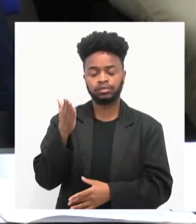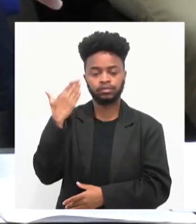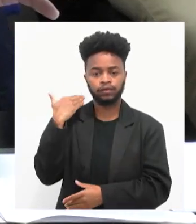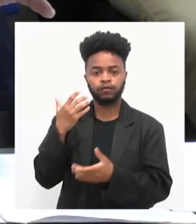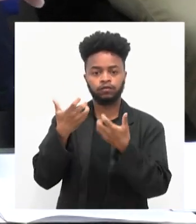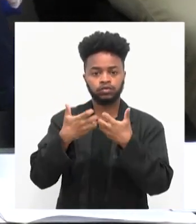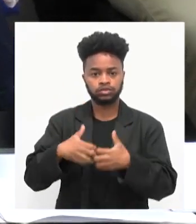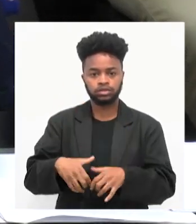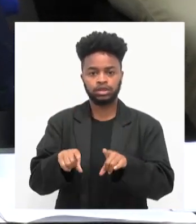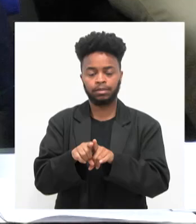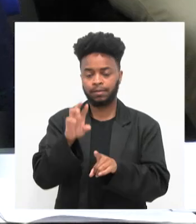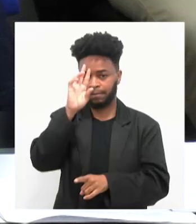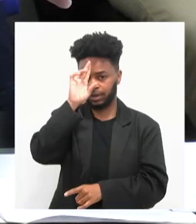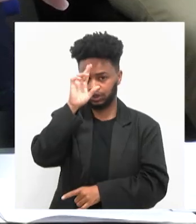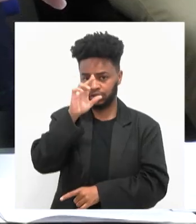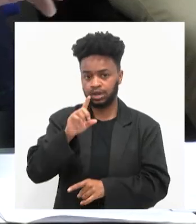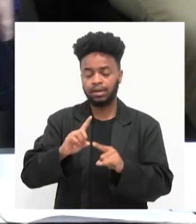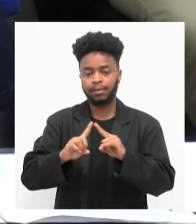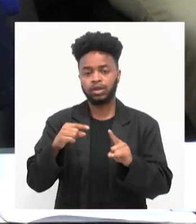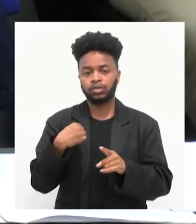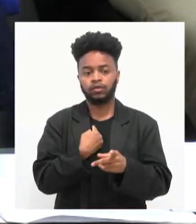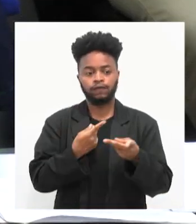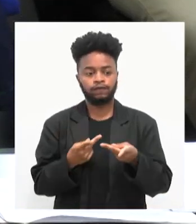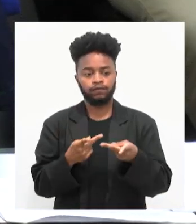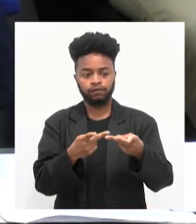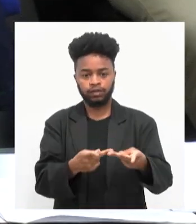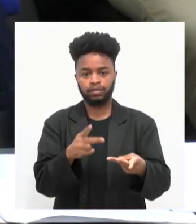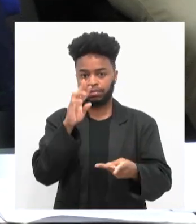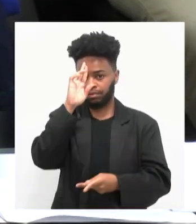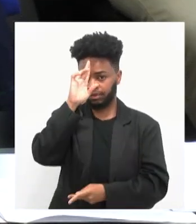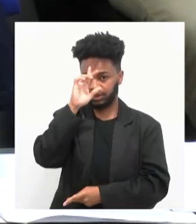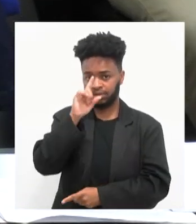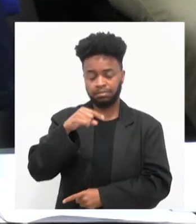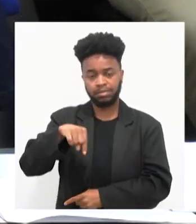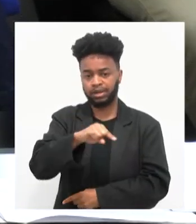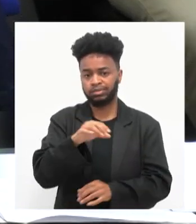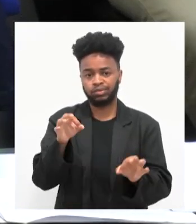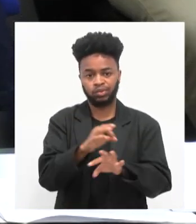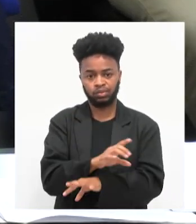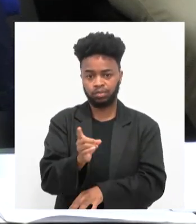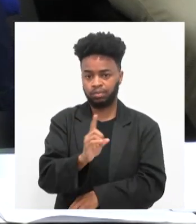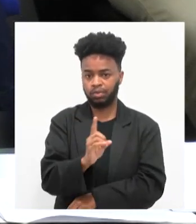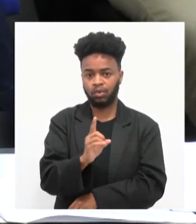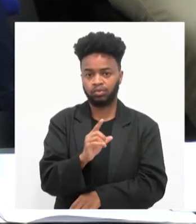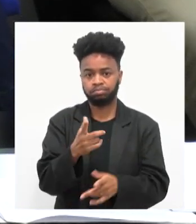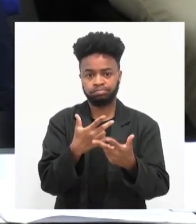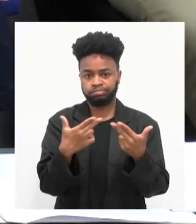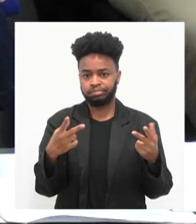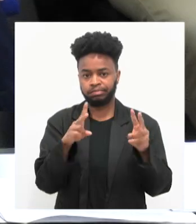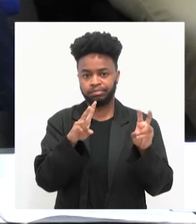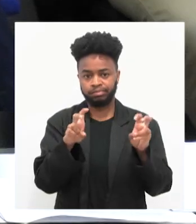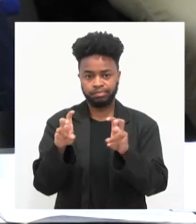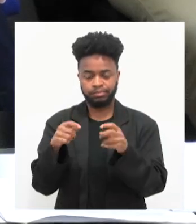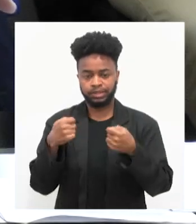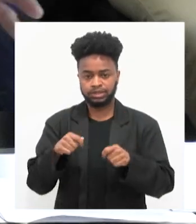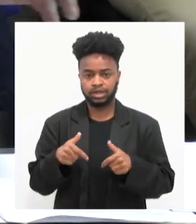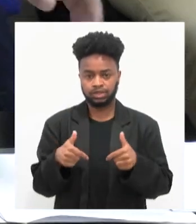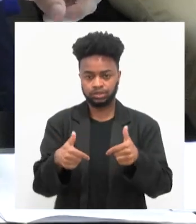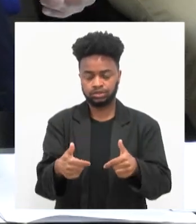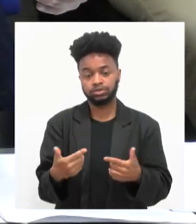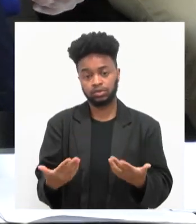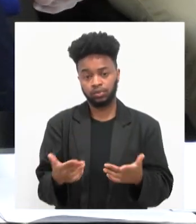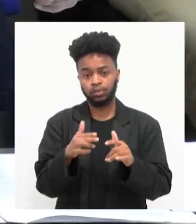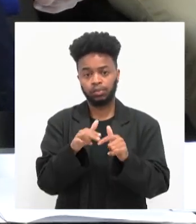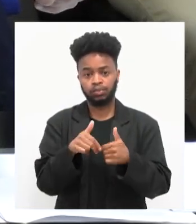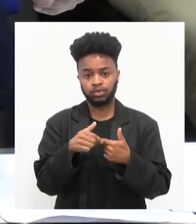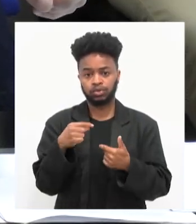e Mesquita, só que nós fomos à Mesquita e eles não concluíram o que era para fazer. Então, diante disso,